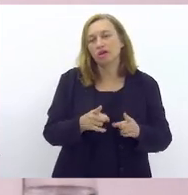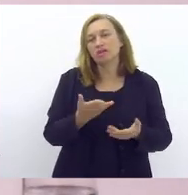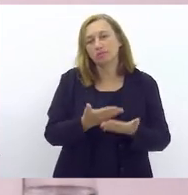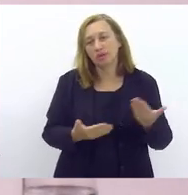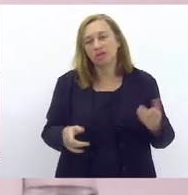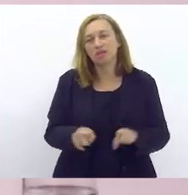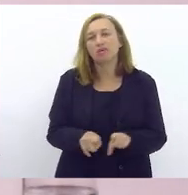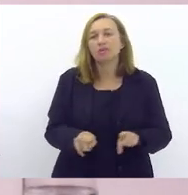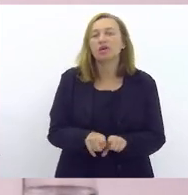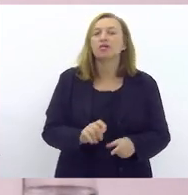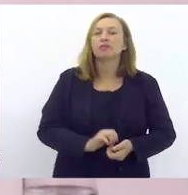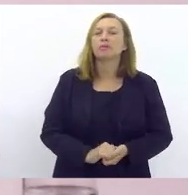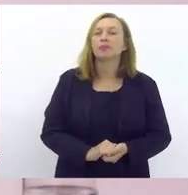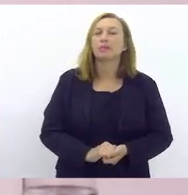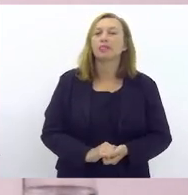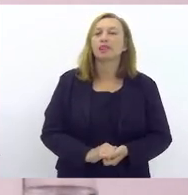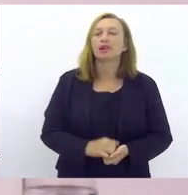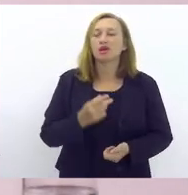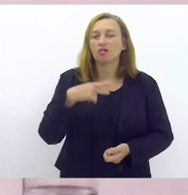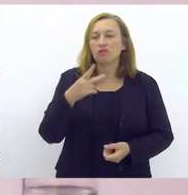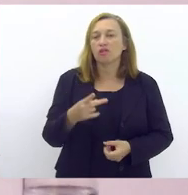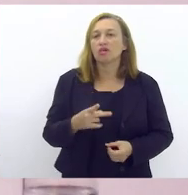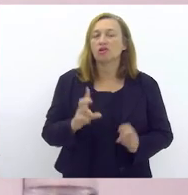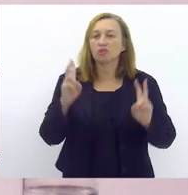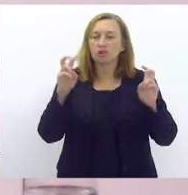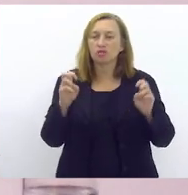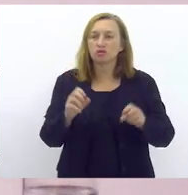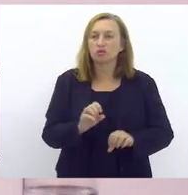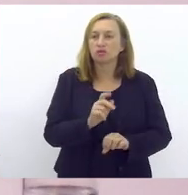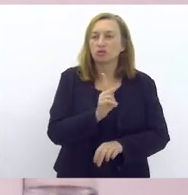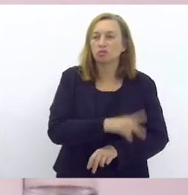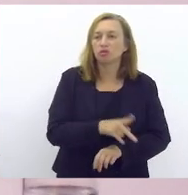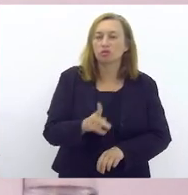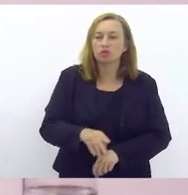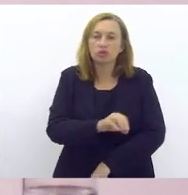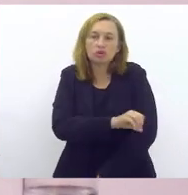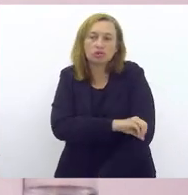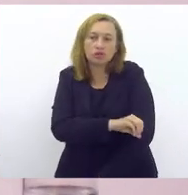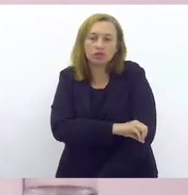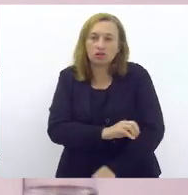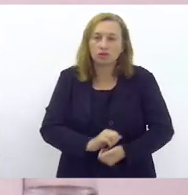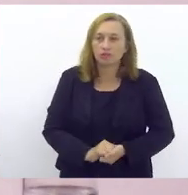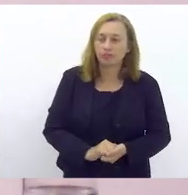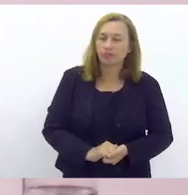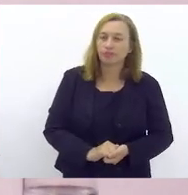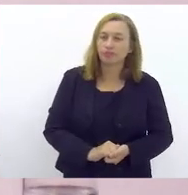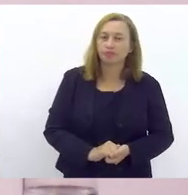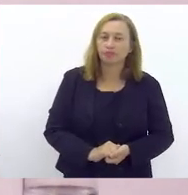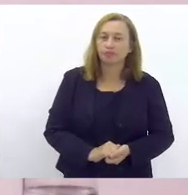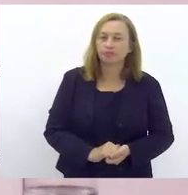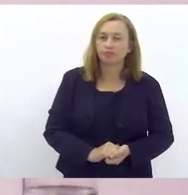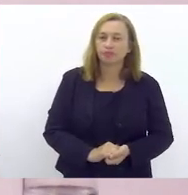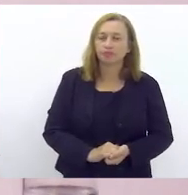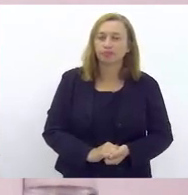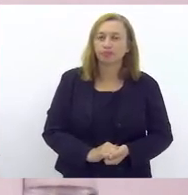também. Eu reputo que a causa do agente de educação infantil é como uma...